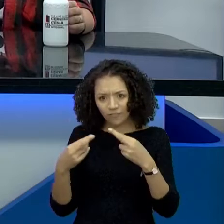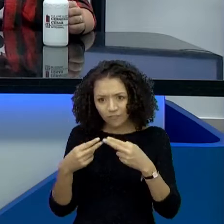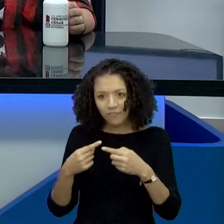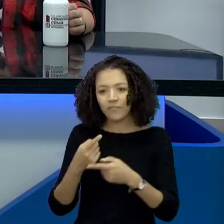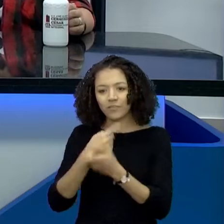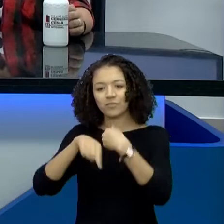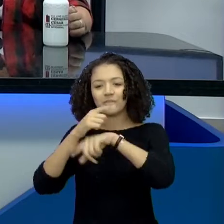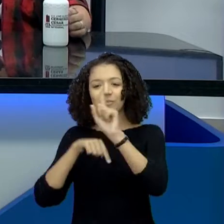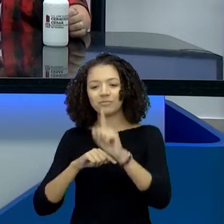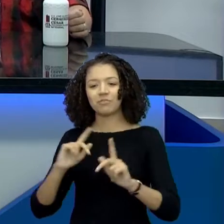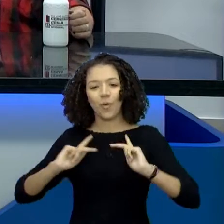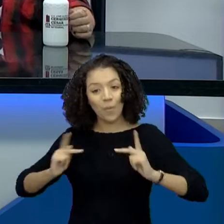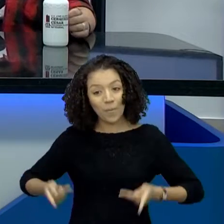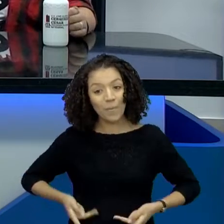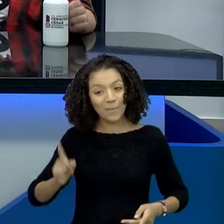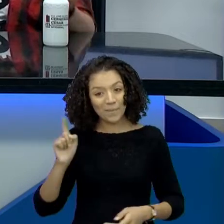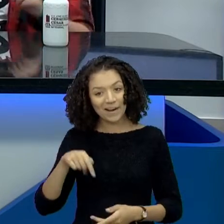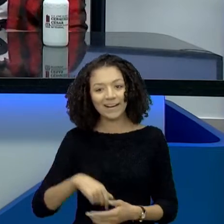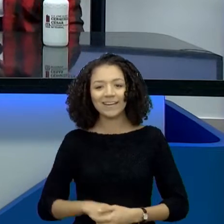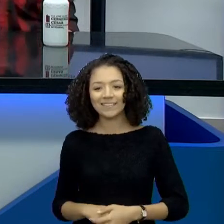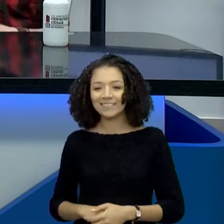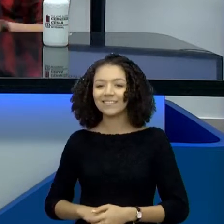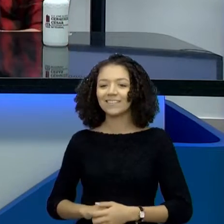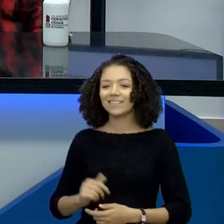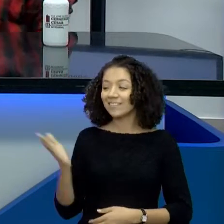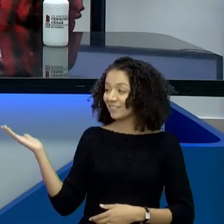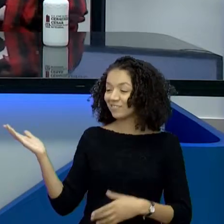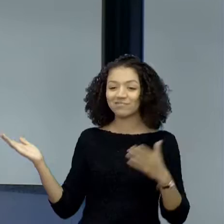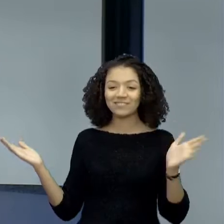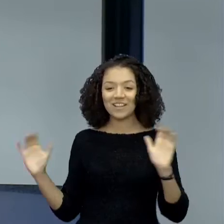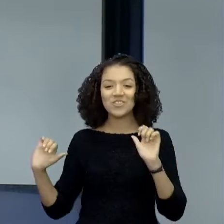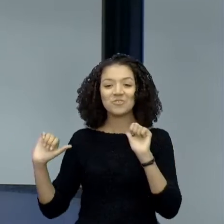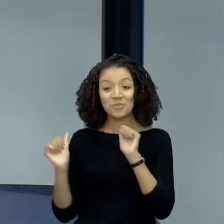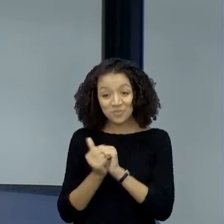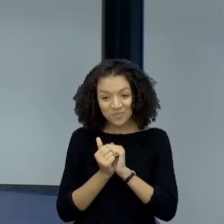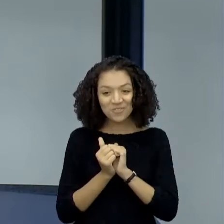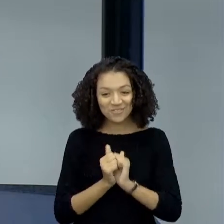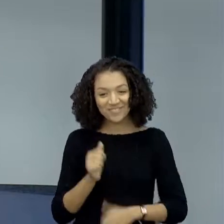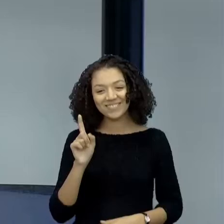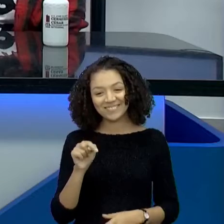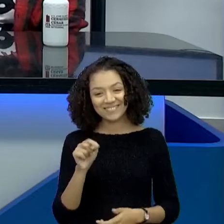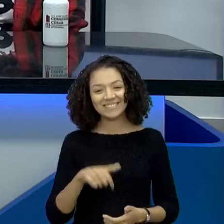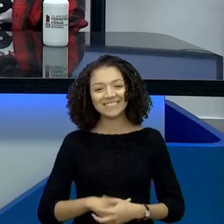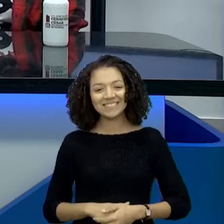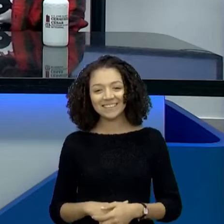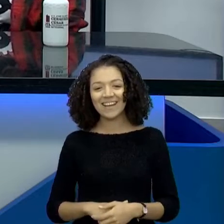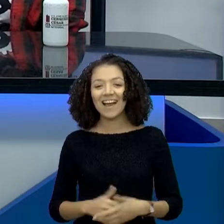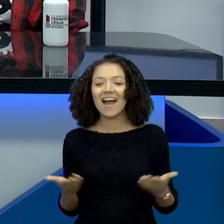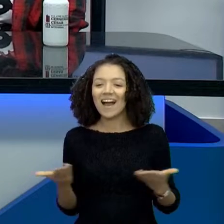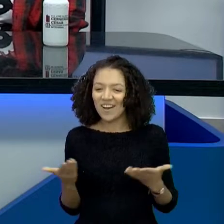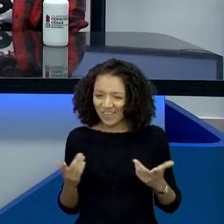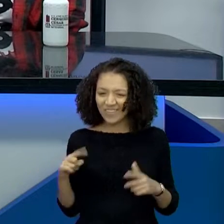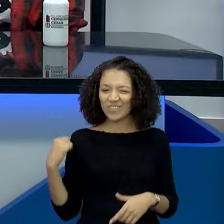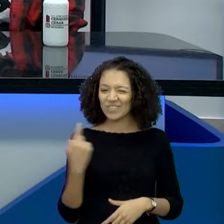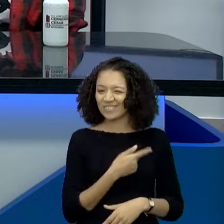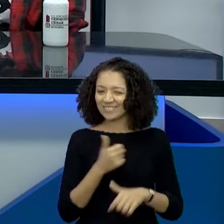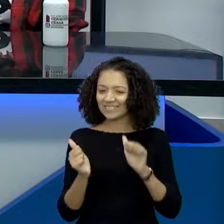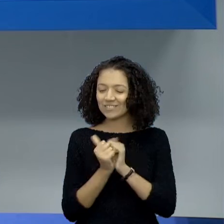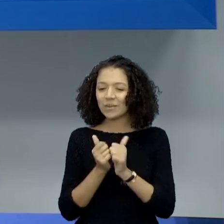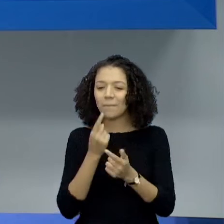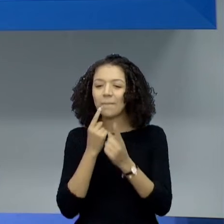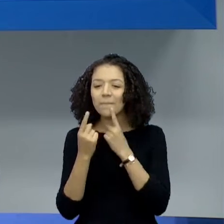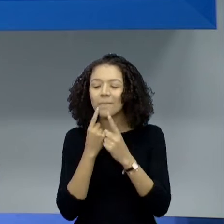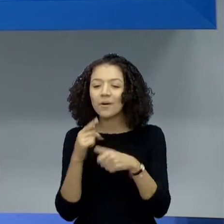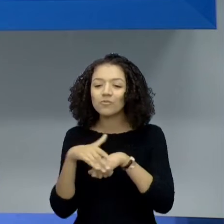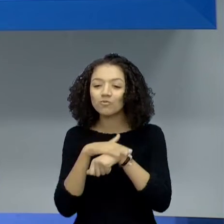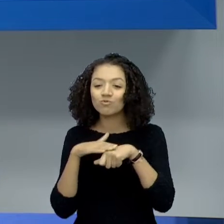e a Fabi, tudo bem? Arrasando, né? Agora animadíssimos, estamos juntos agora. Isso aí, agora a gente está junto para bater um papo com